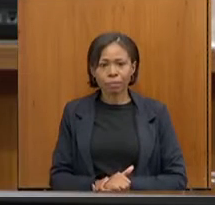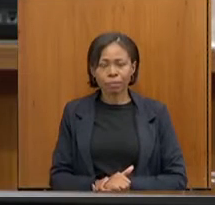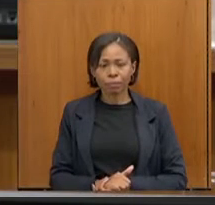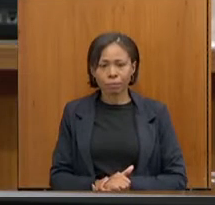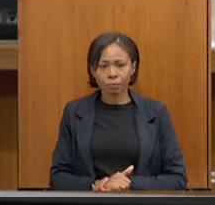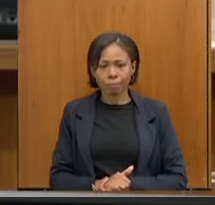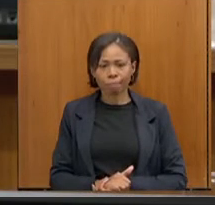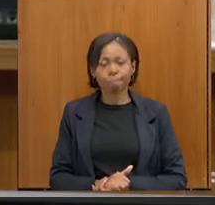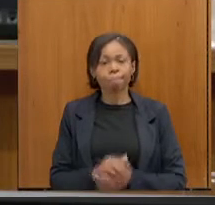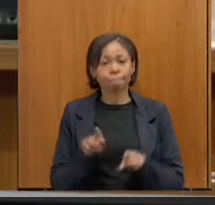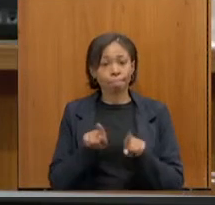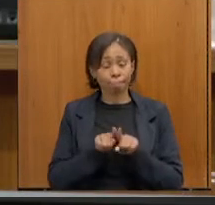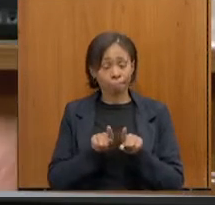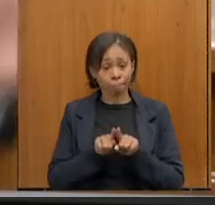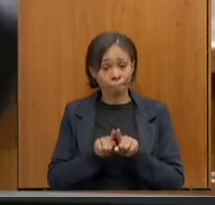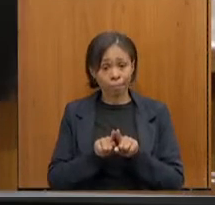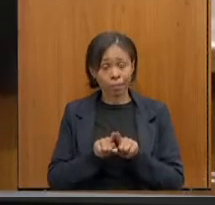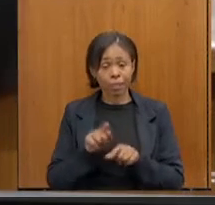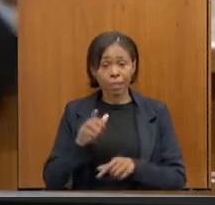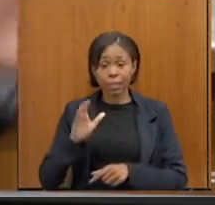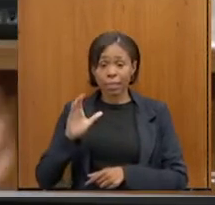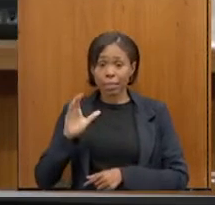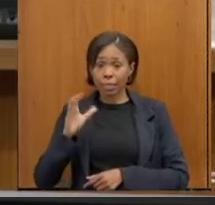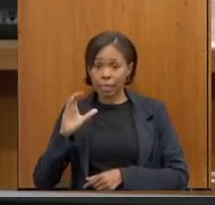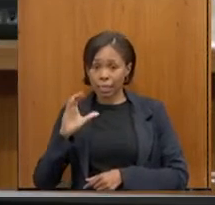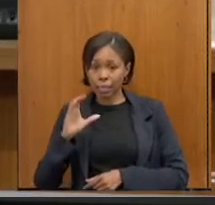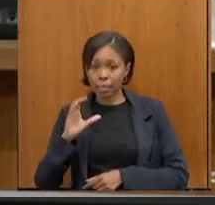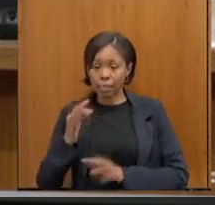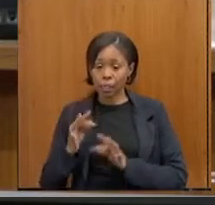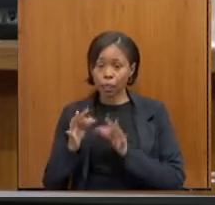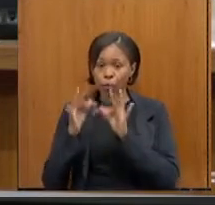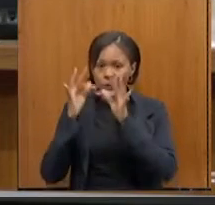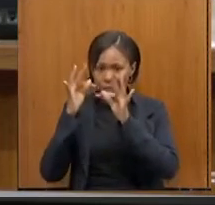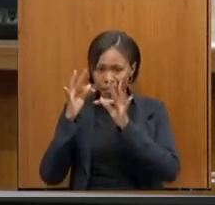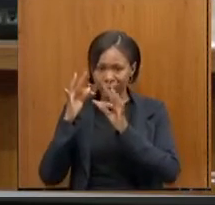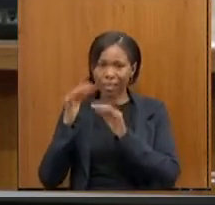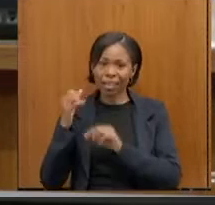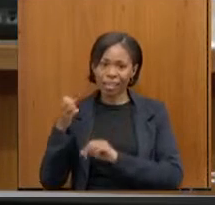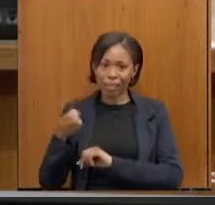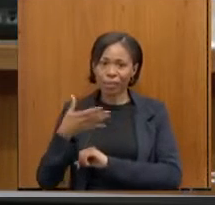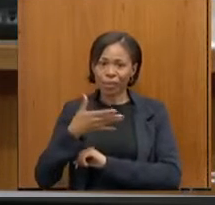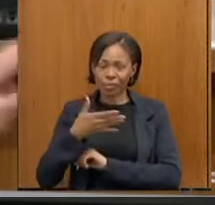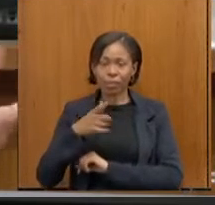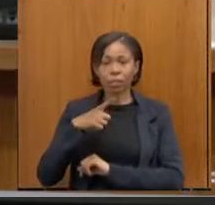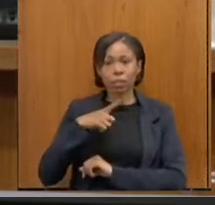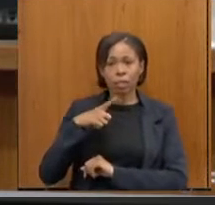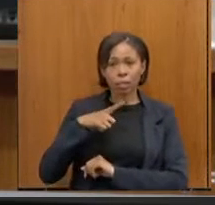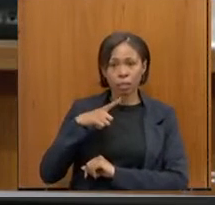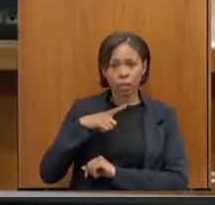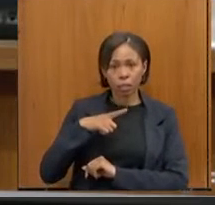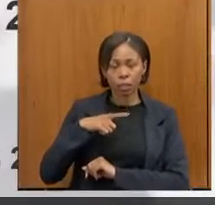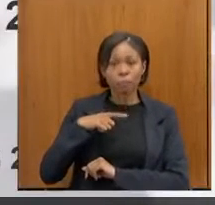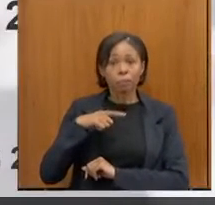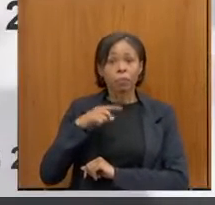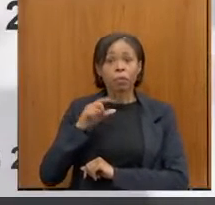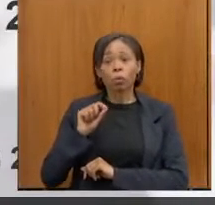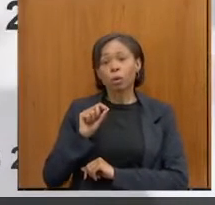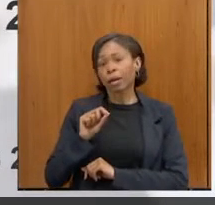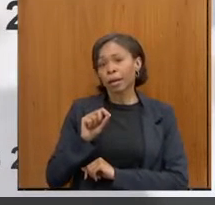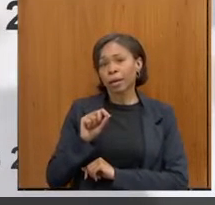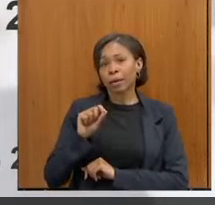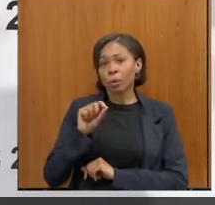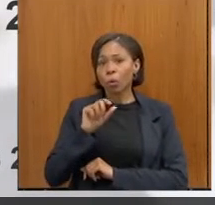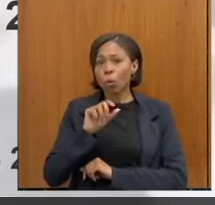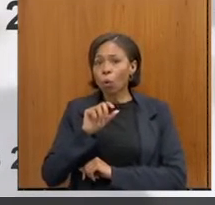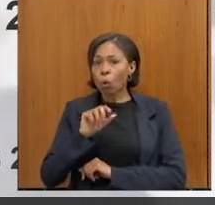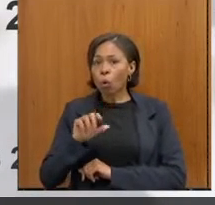temos também Ciência Tecnologia e inovação temos ali o Cid fizemos num sítio diferente agora um Cid